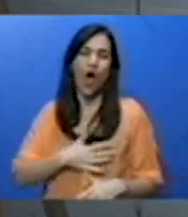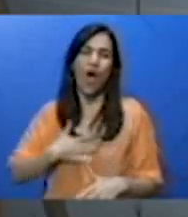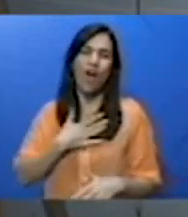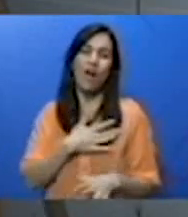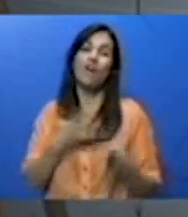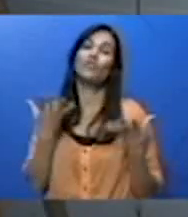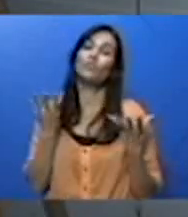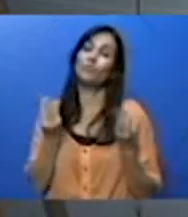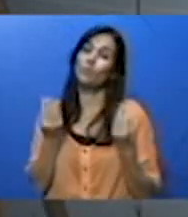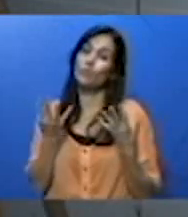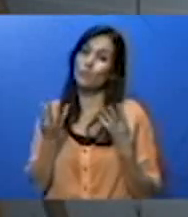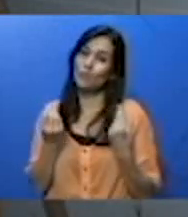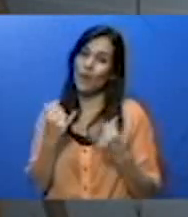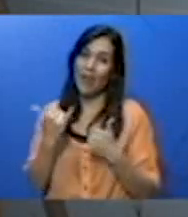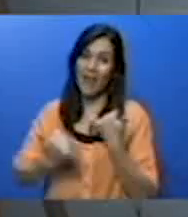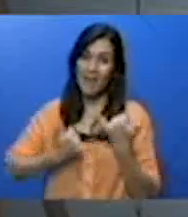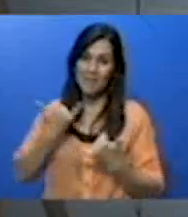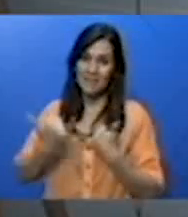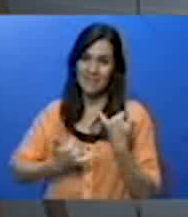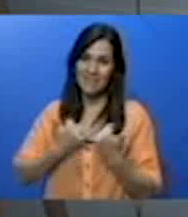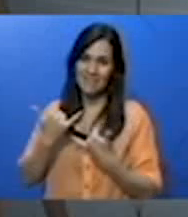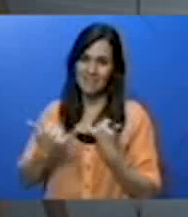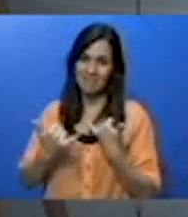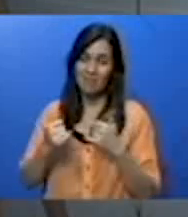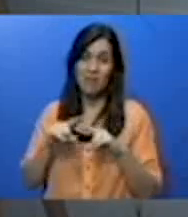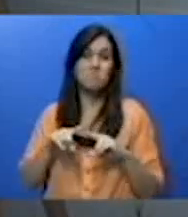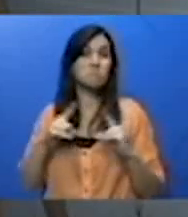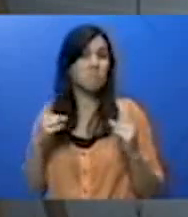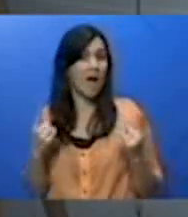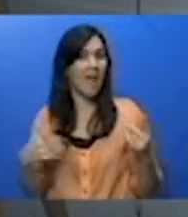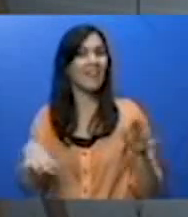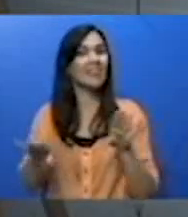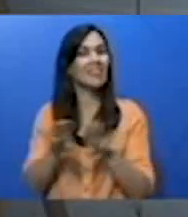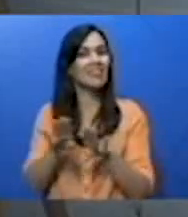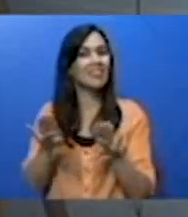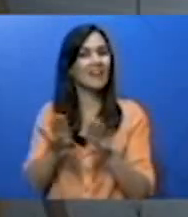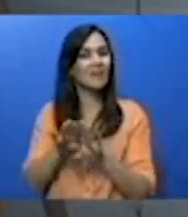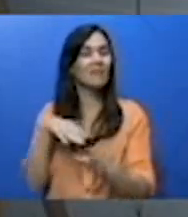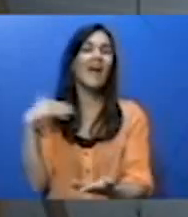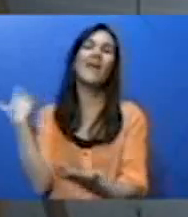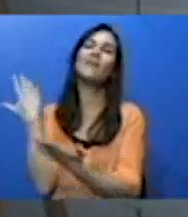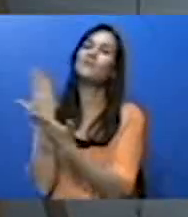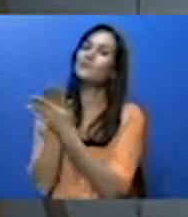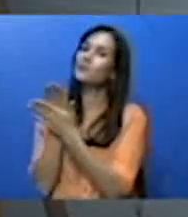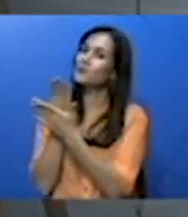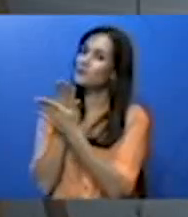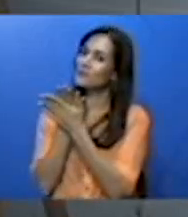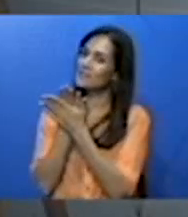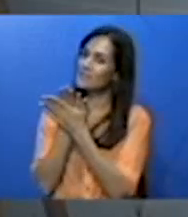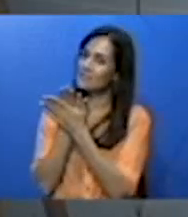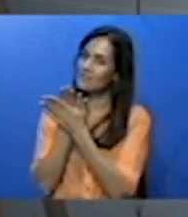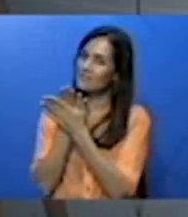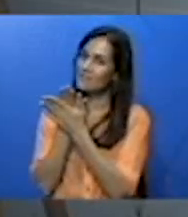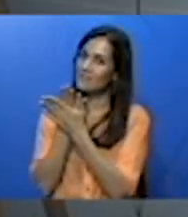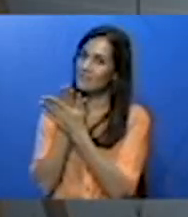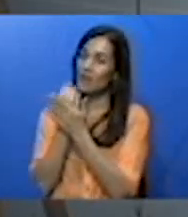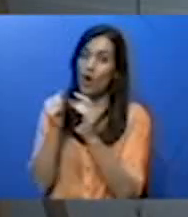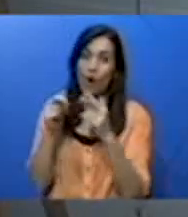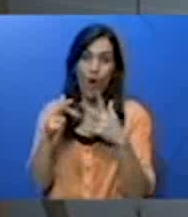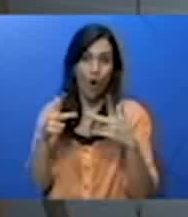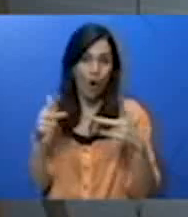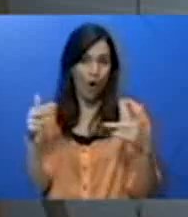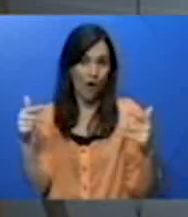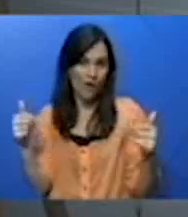Gostamos muito de brincar, mas também de estudar. Há coisas